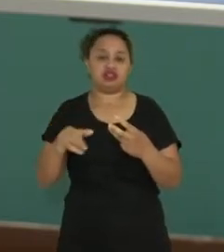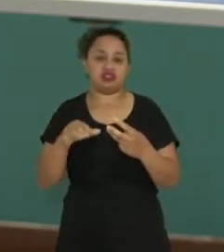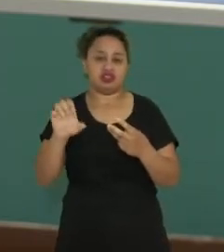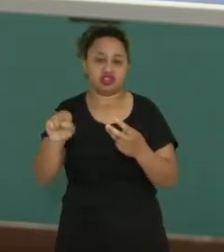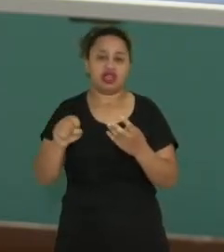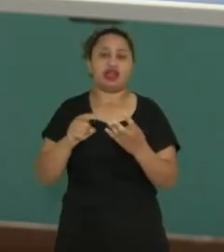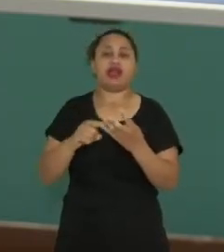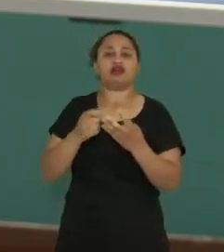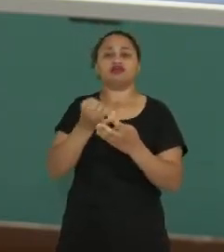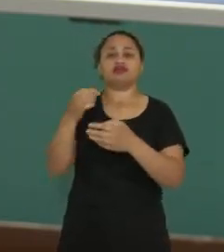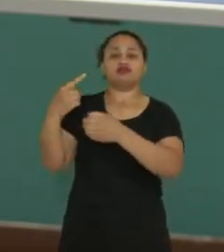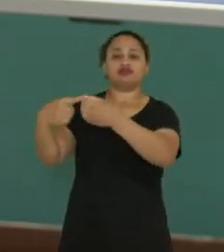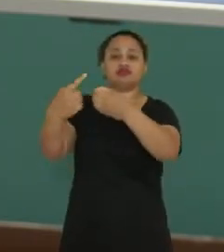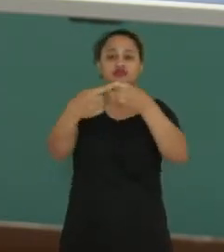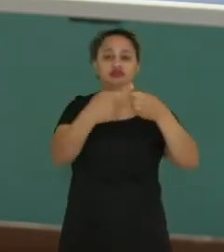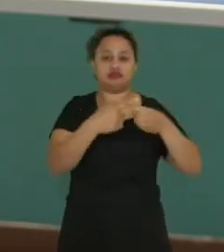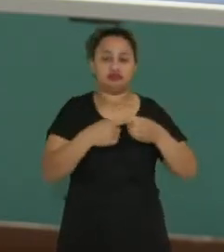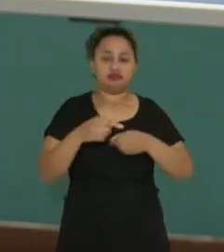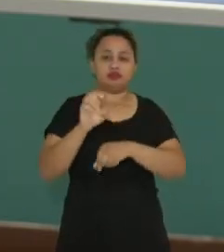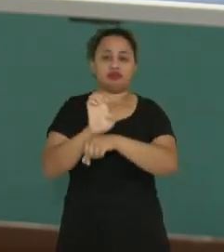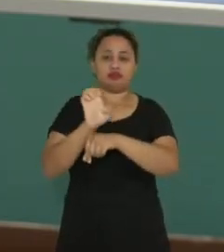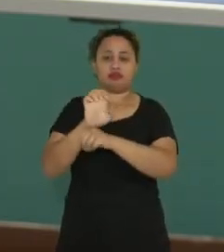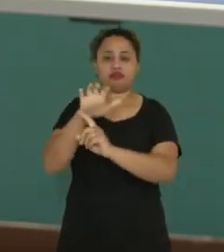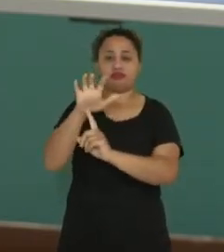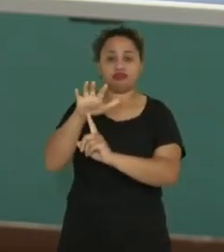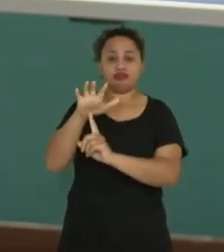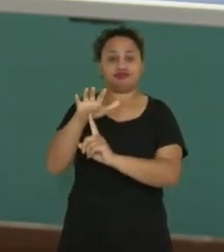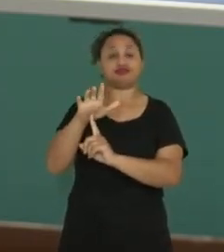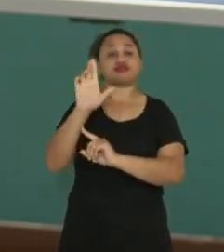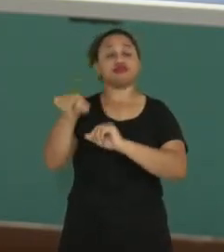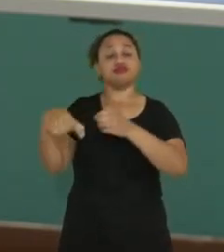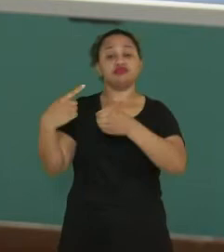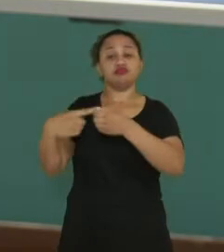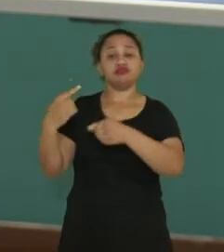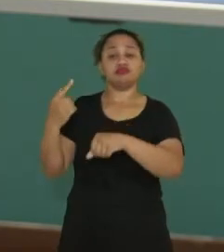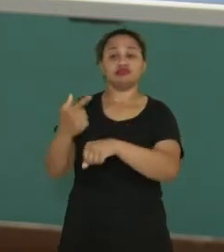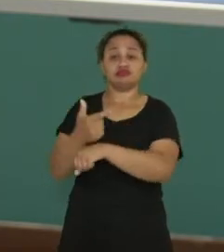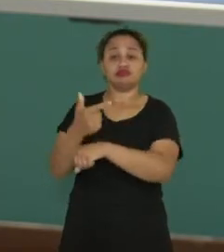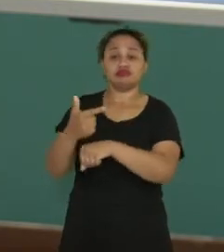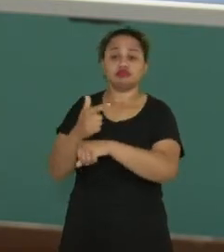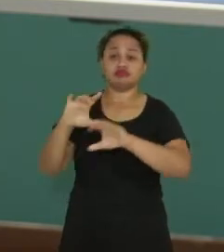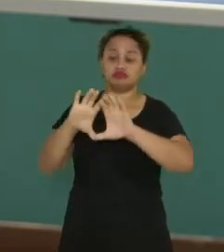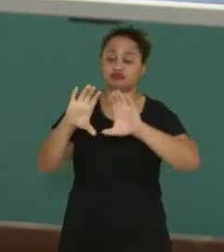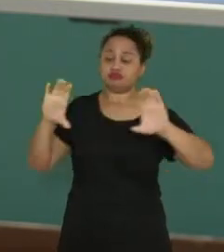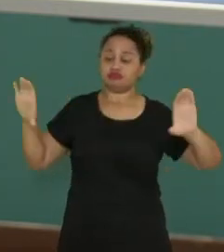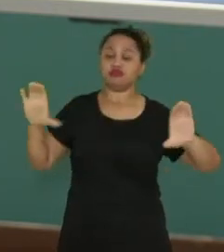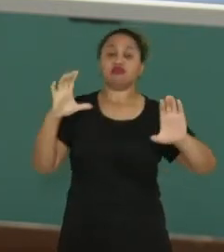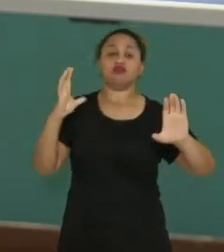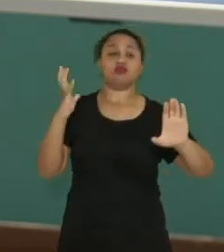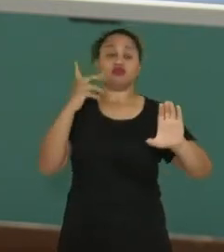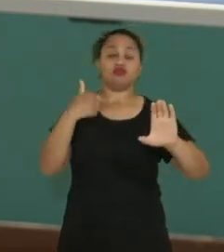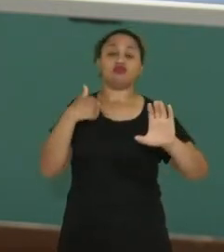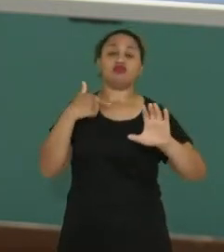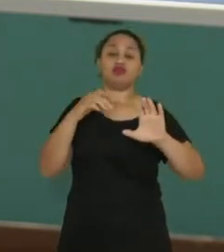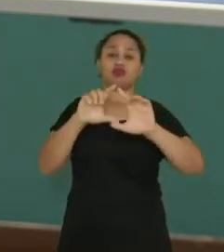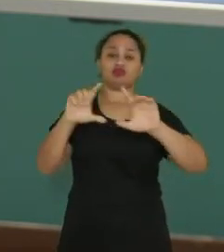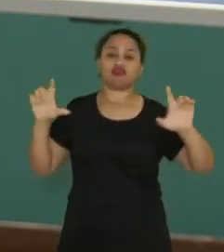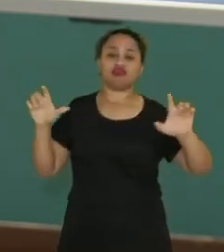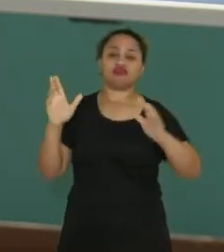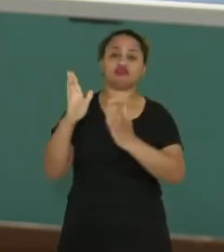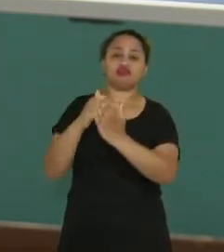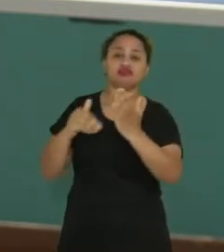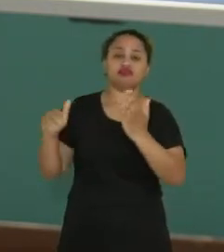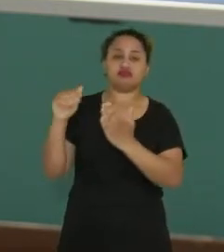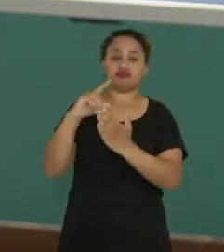núcleos populacionais. E na cidade da Lapa a gente tem esse bonito painel em homenagem ao tropeirismo